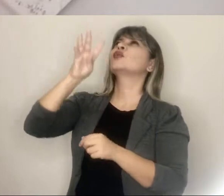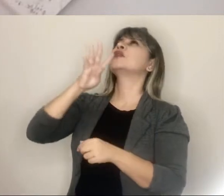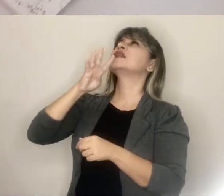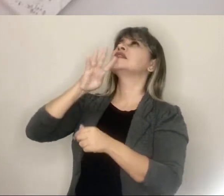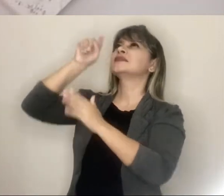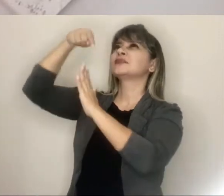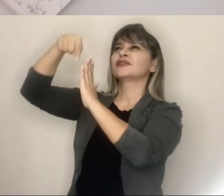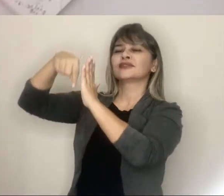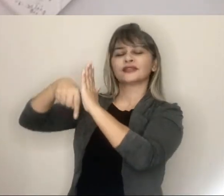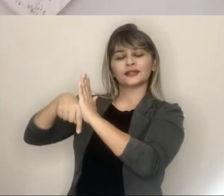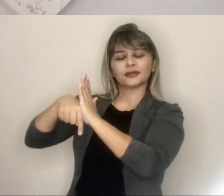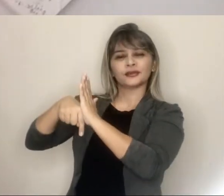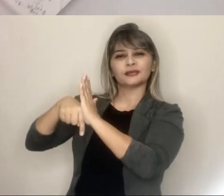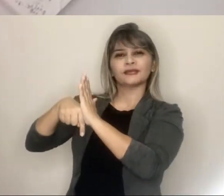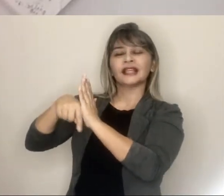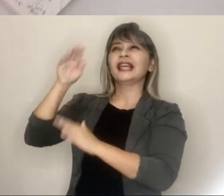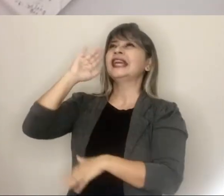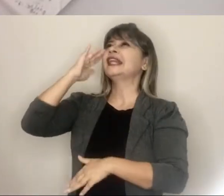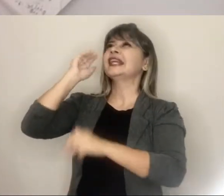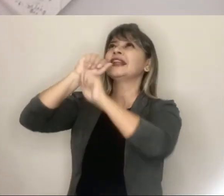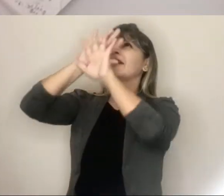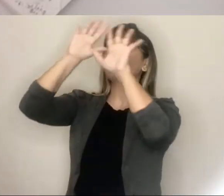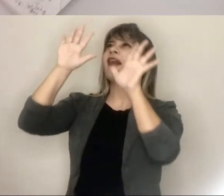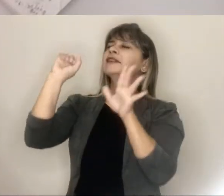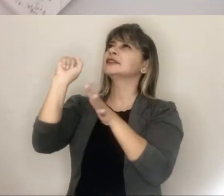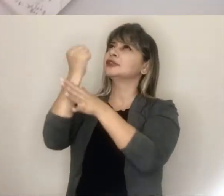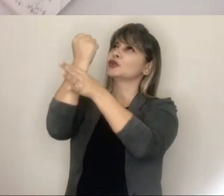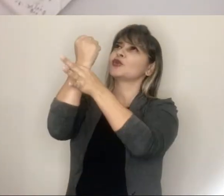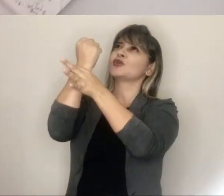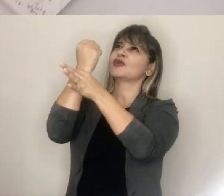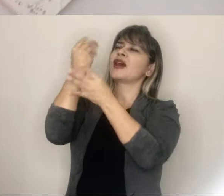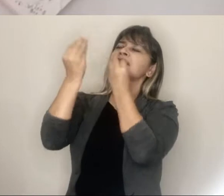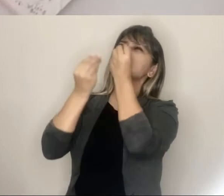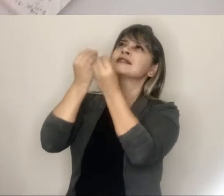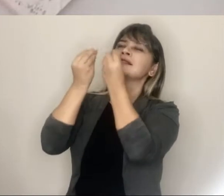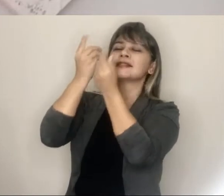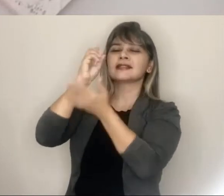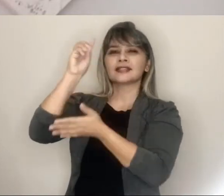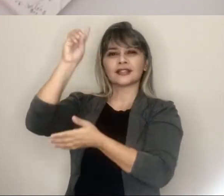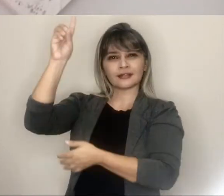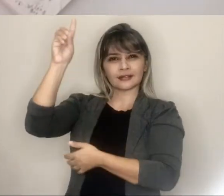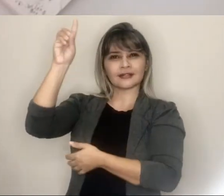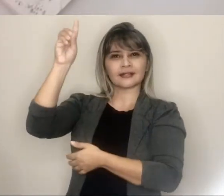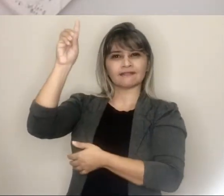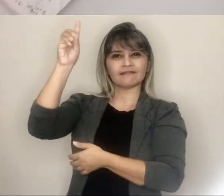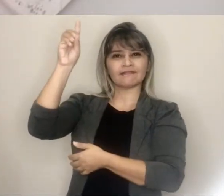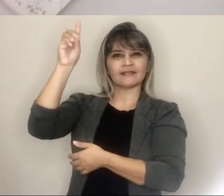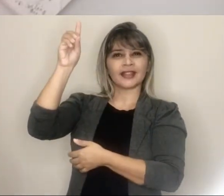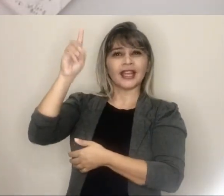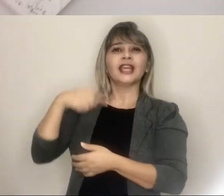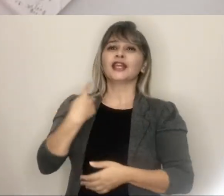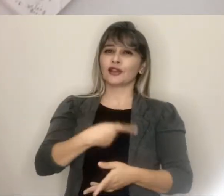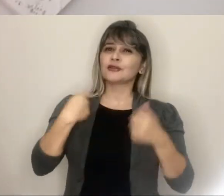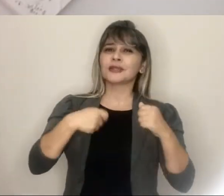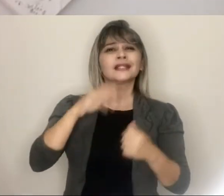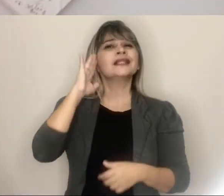mais e melhor ao nosso Deus. E conhecendo ao nosso Deus, nós conhecemos a sua essência